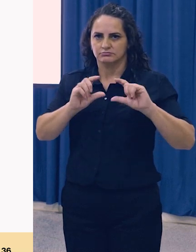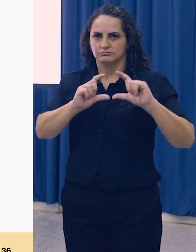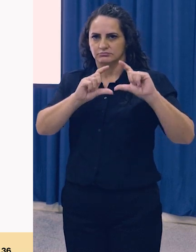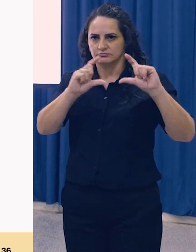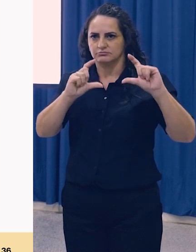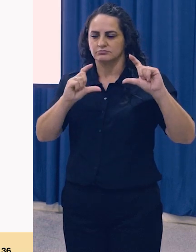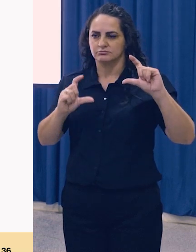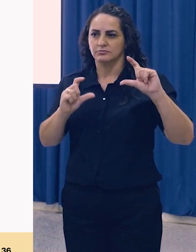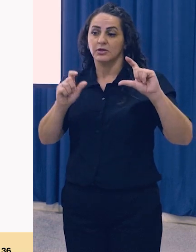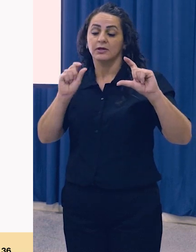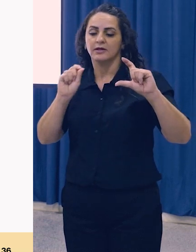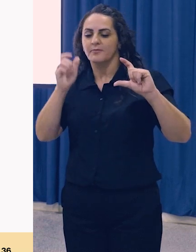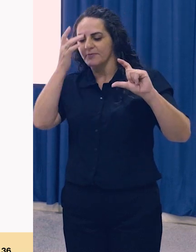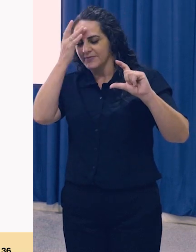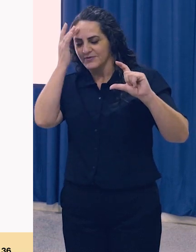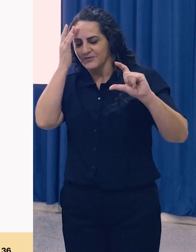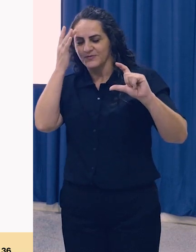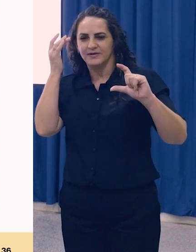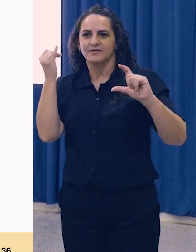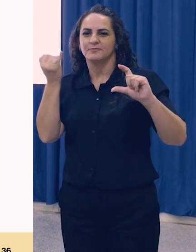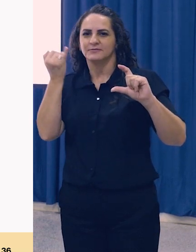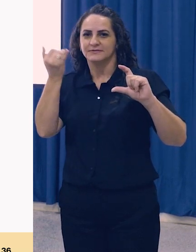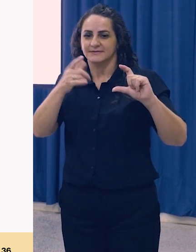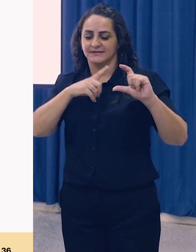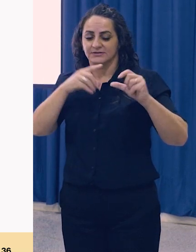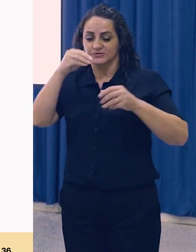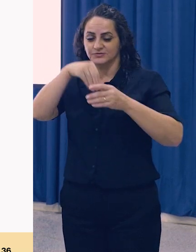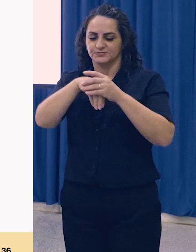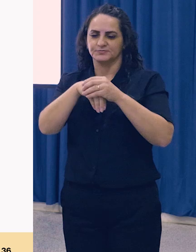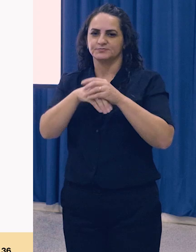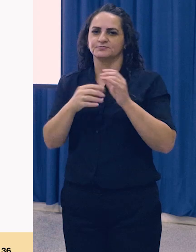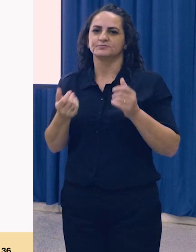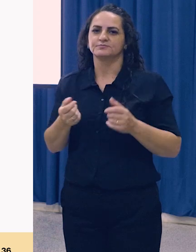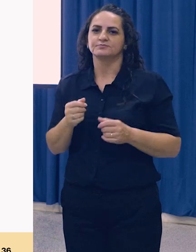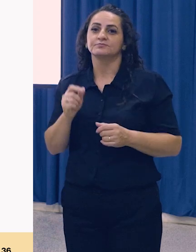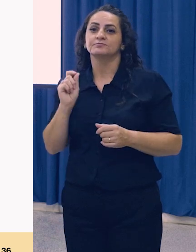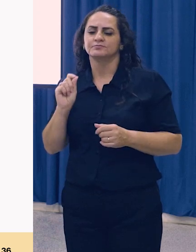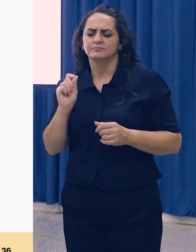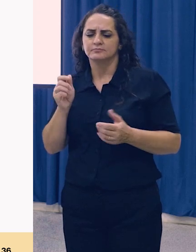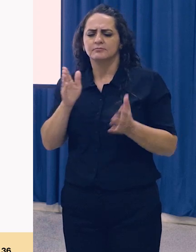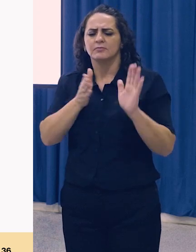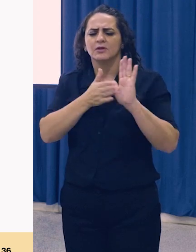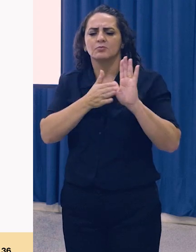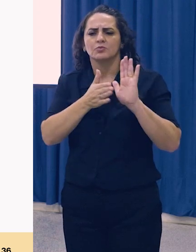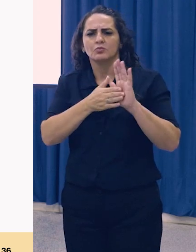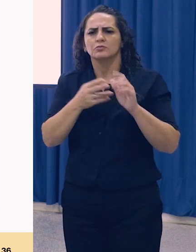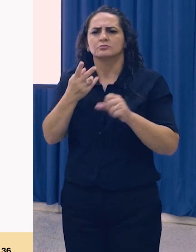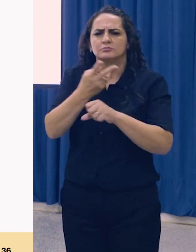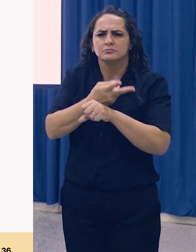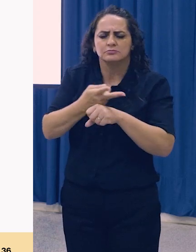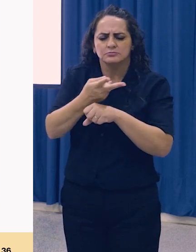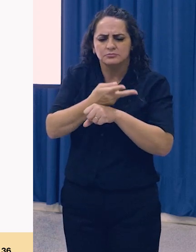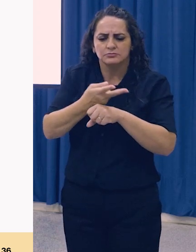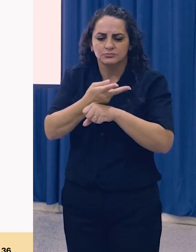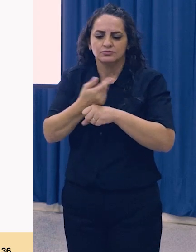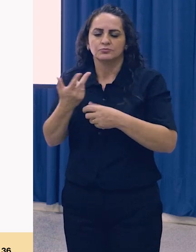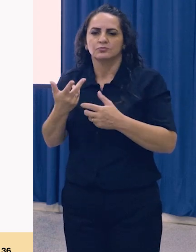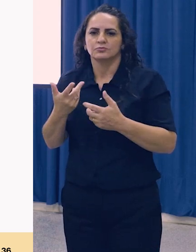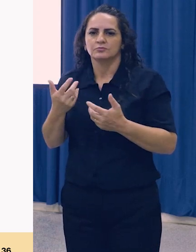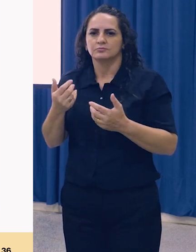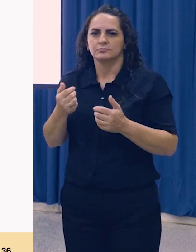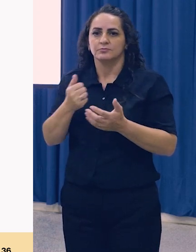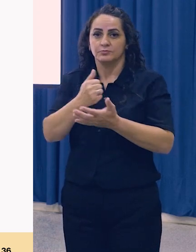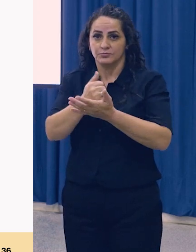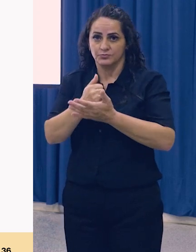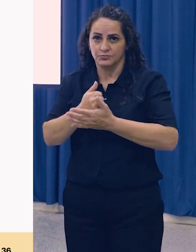de legal está no nosso filme, a introdução da proposta, aqui eu coloquei que estamos buscando parcerias para agregar o nosso filme com